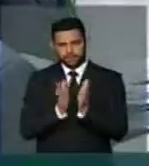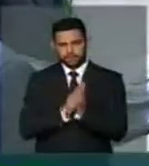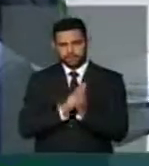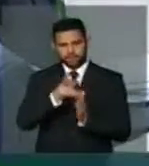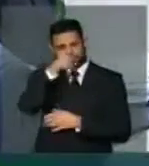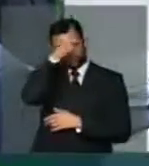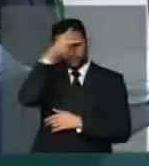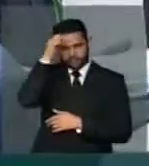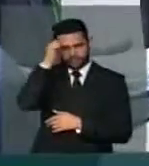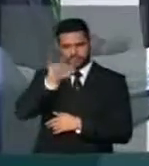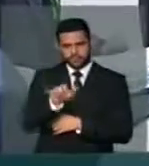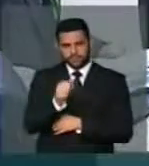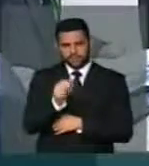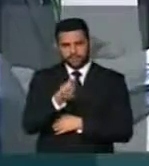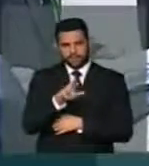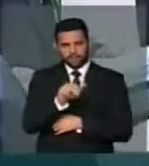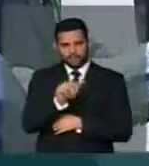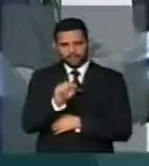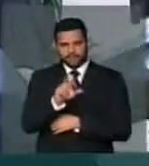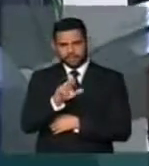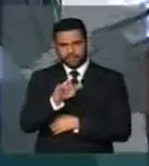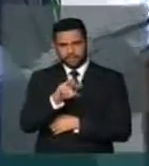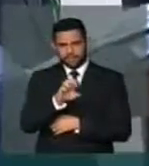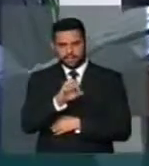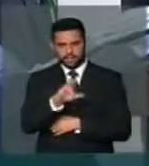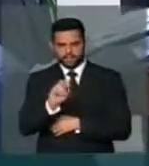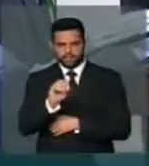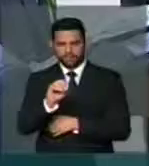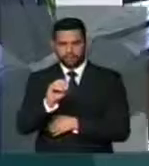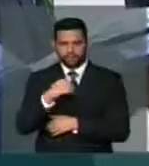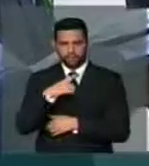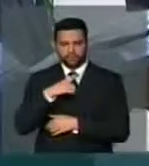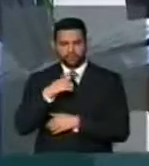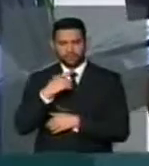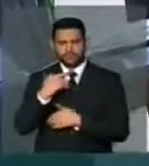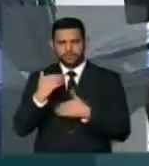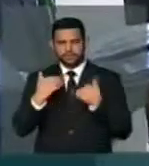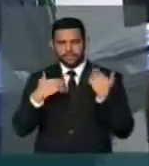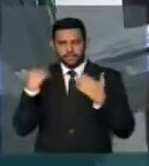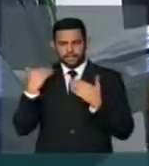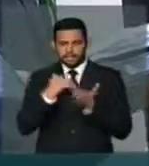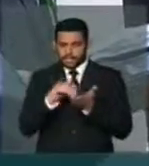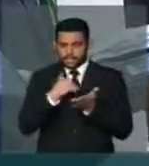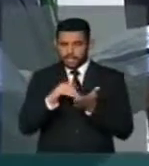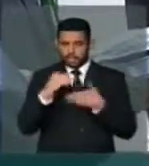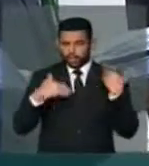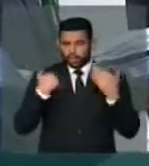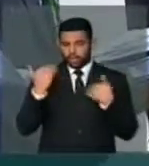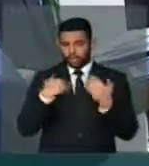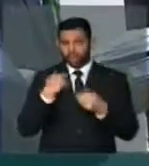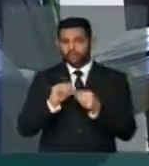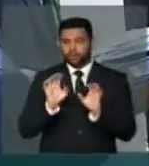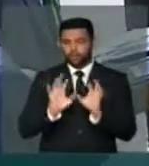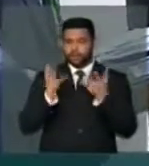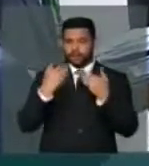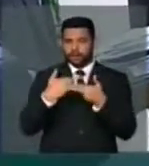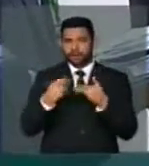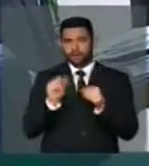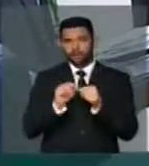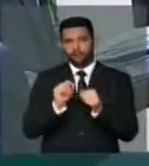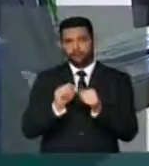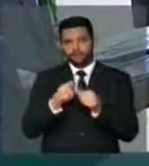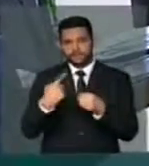o prefeito Jabes Ribeiro e o secretário de Turismo, José Naldo Cerqueira, pela organização dos eventos em comemoração